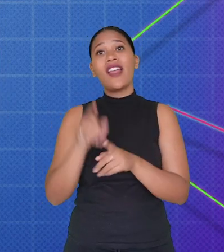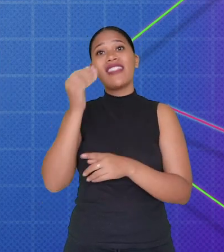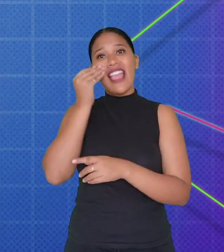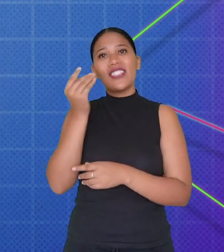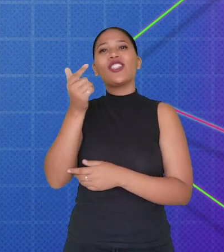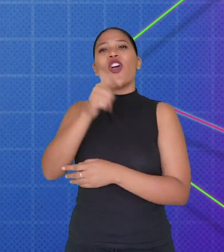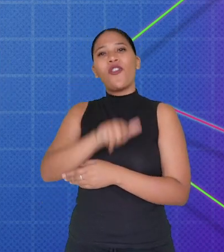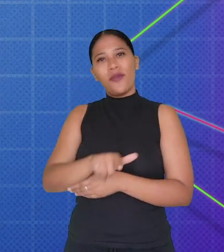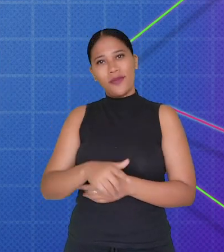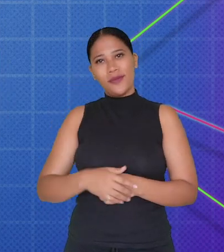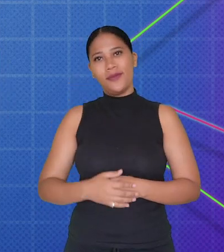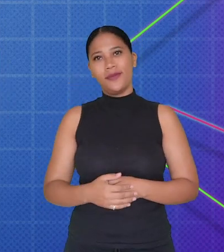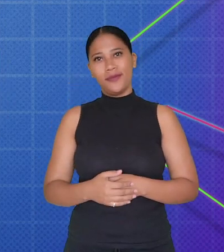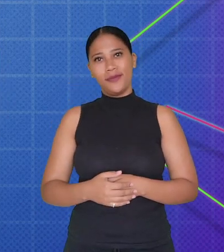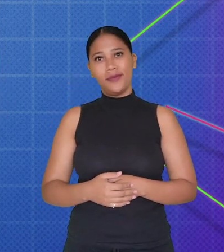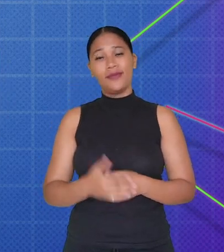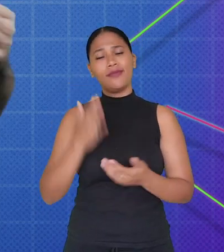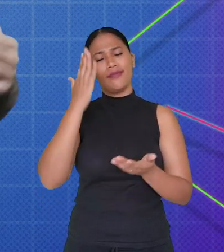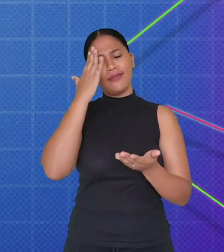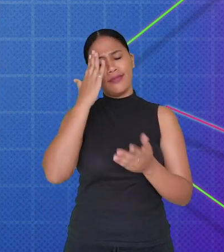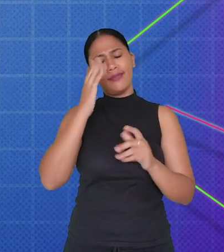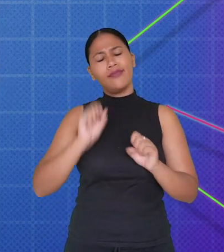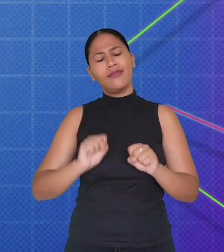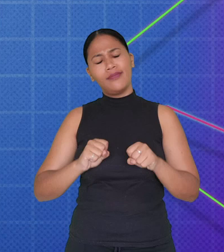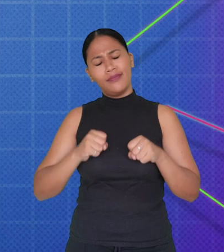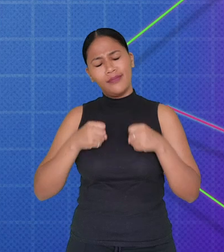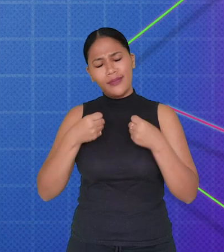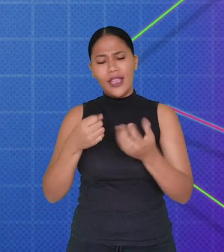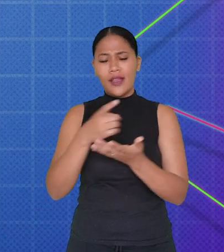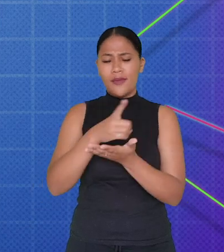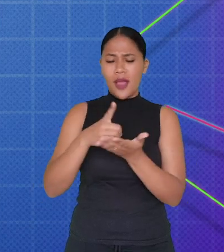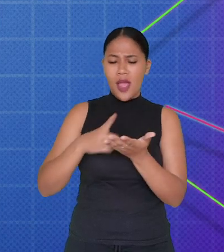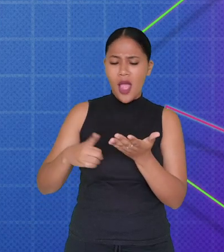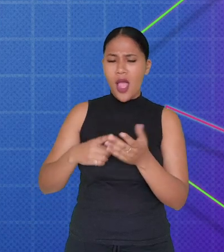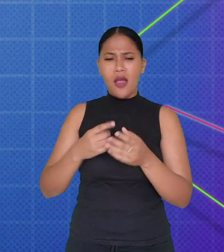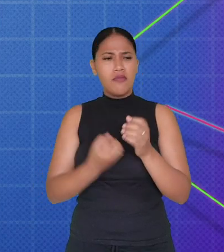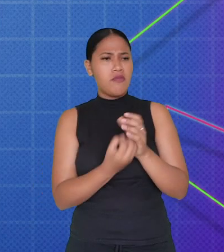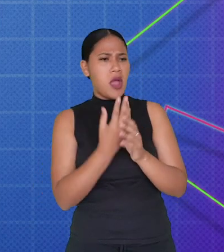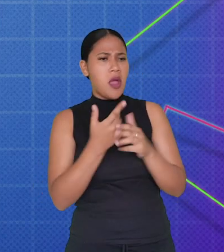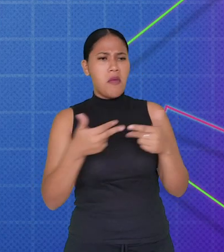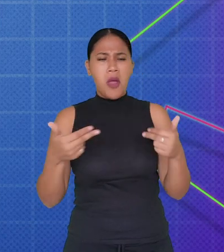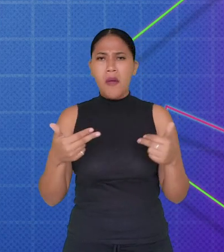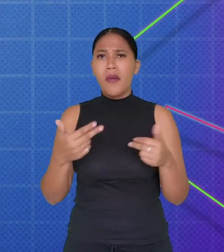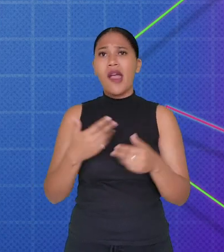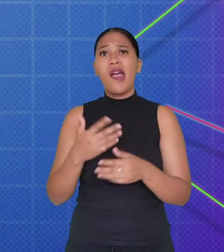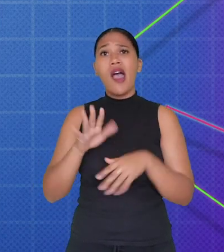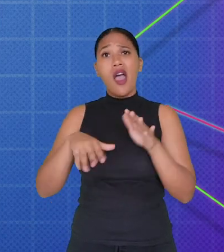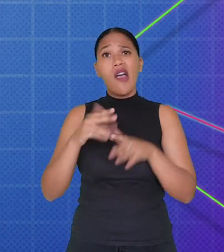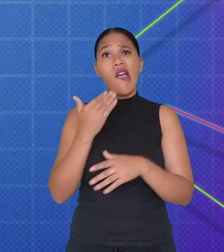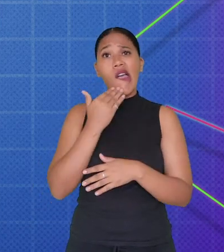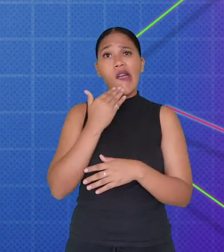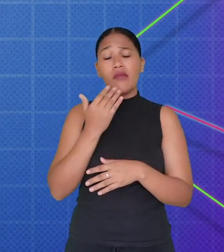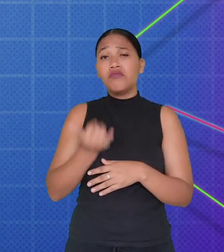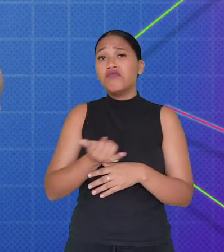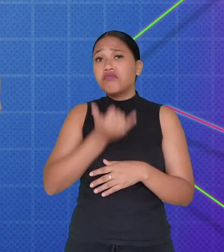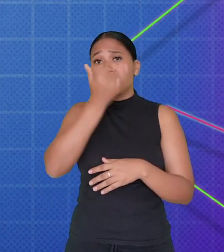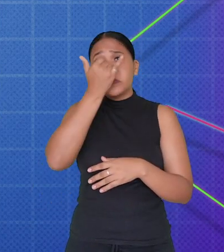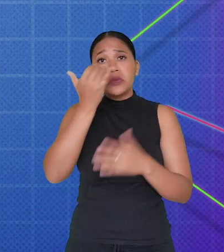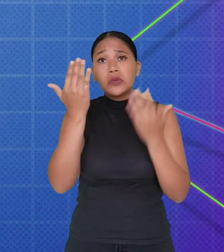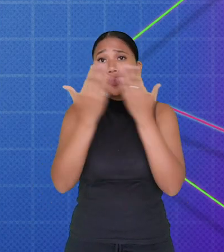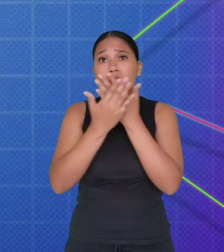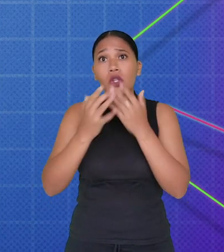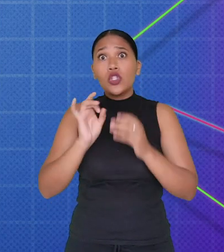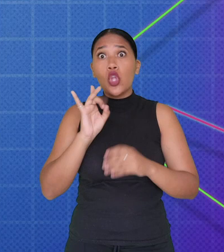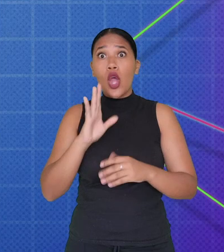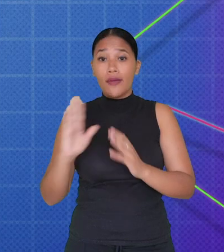o teste novamente do jogo apesar dos esforços dos desenvolvedores alguns erros podem passar despercebidos e